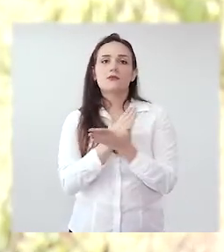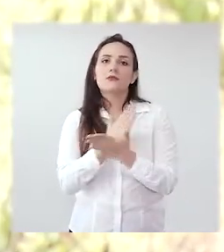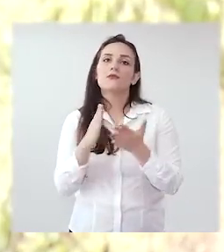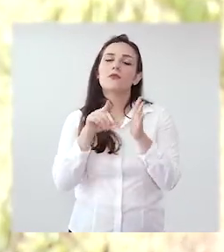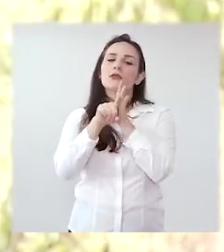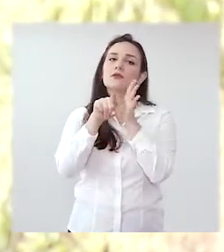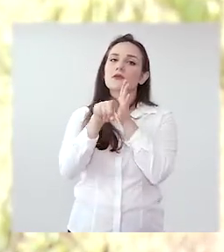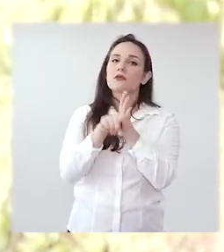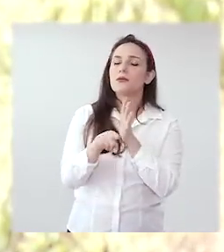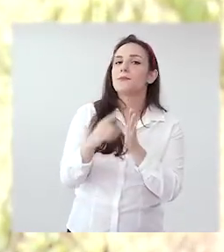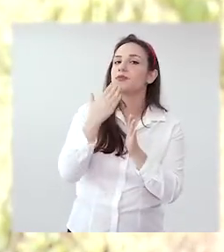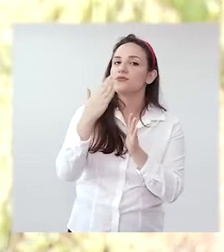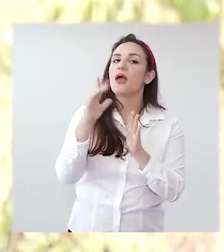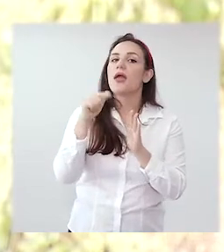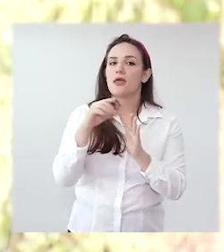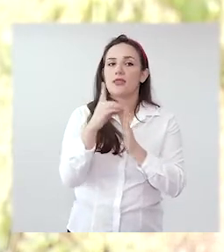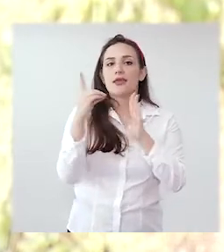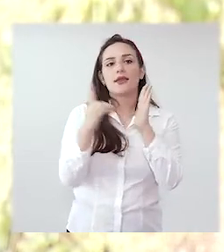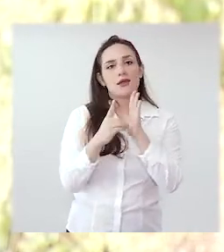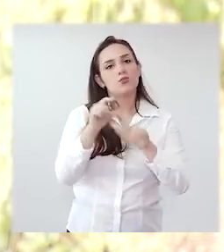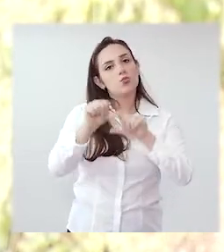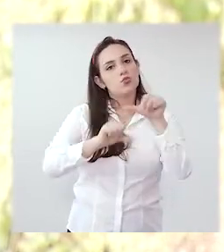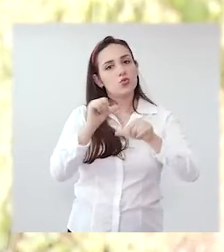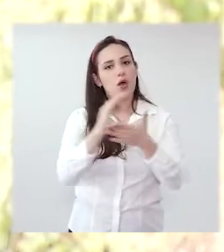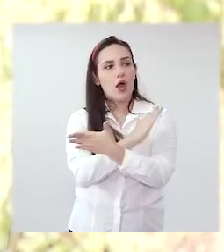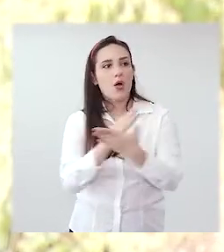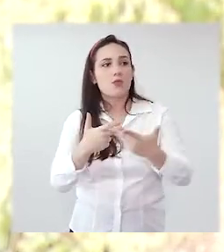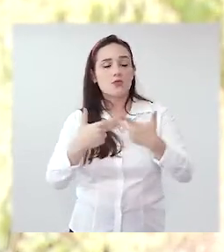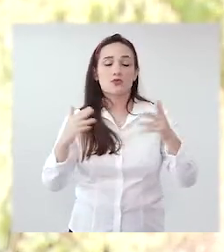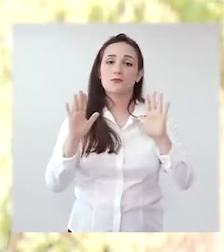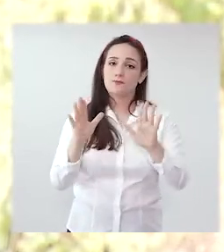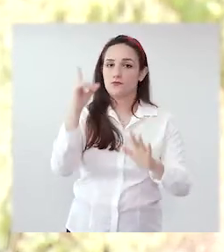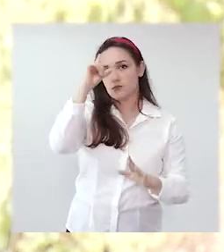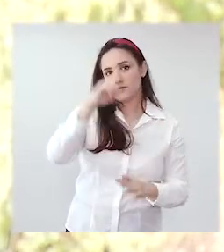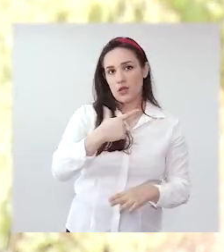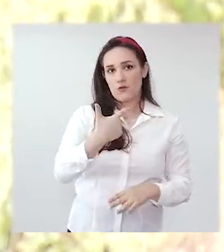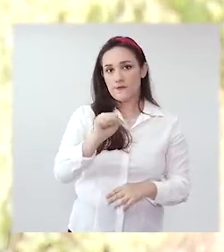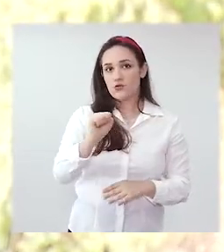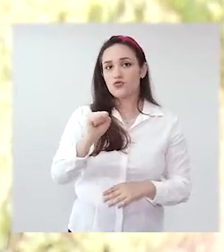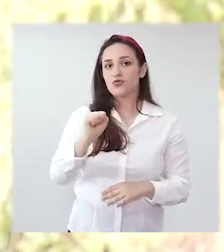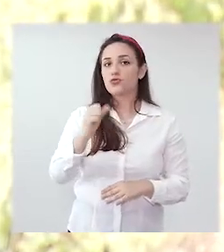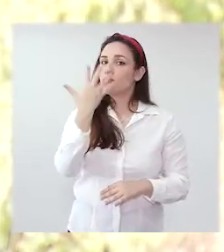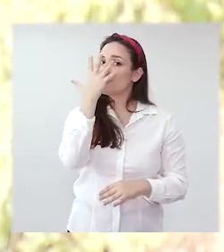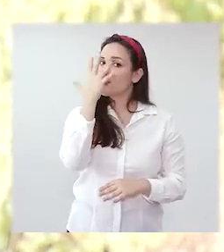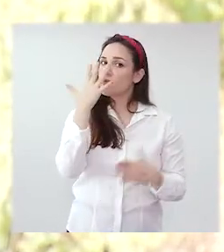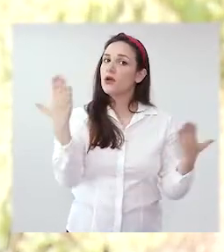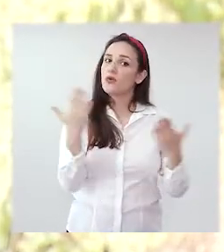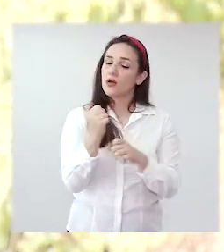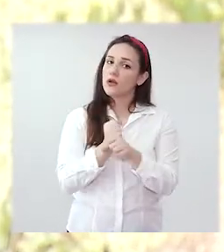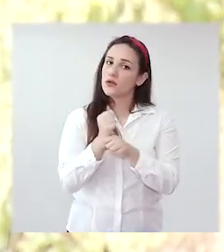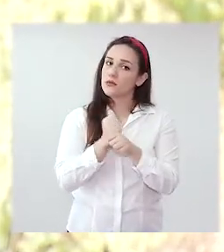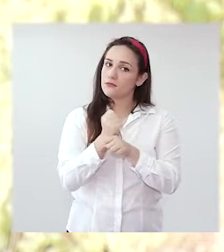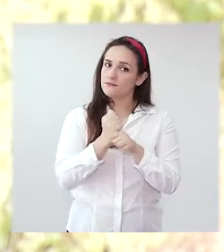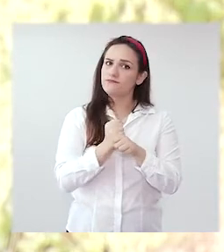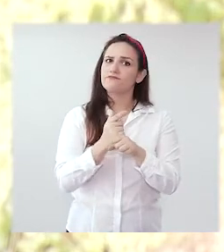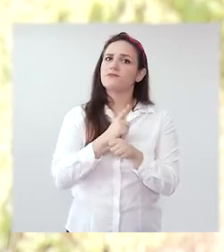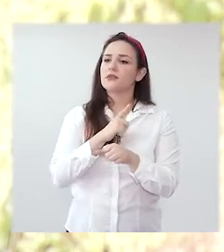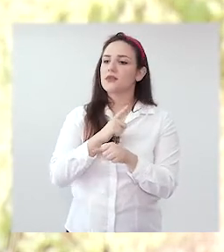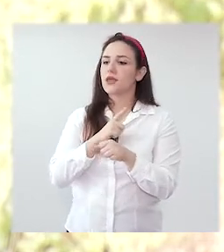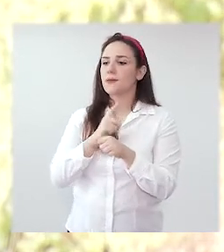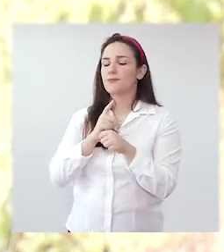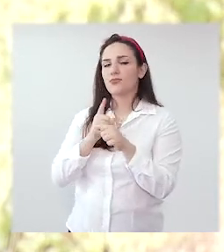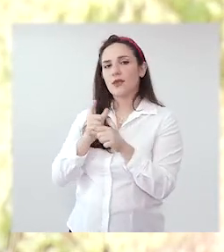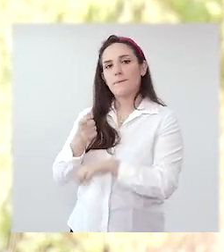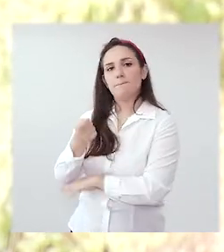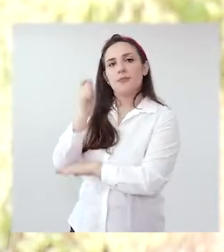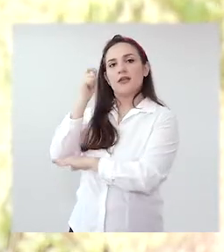estado publicou alterações na lei da cota zero. Desde o dia 28 de fevereiro deste ano, os pescadores amadores